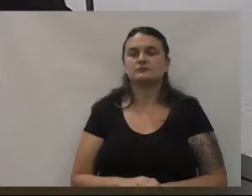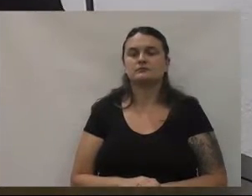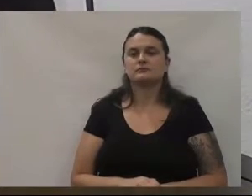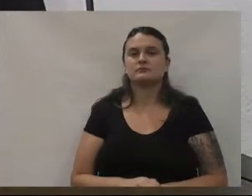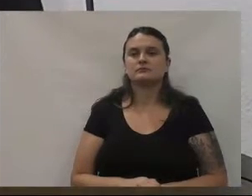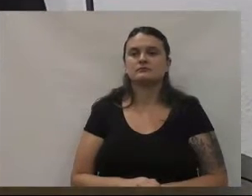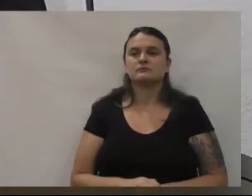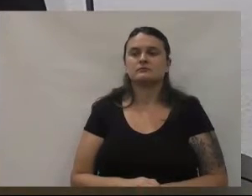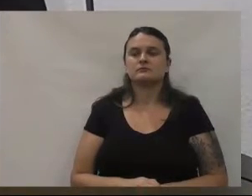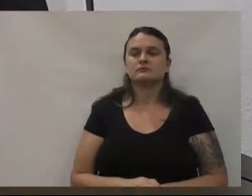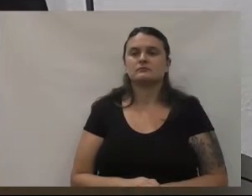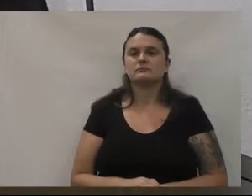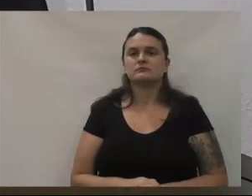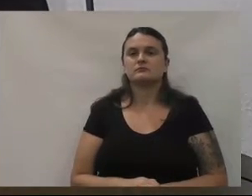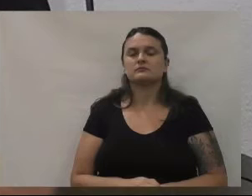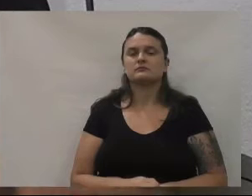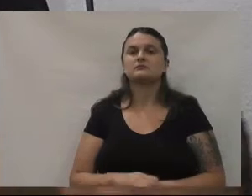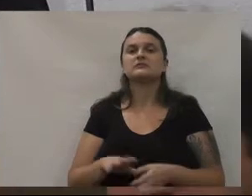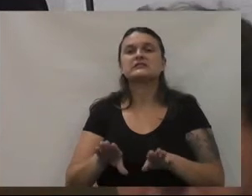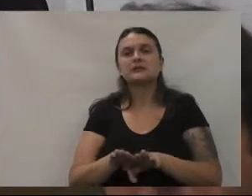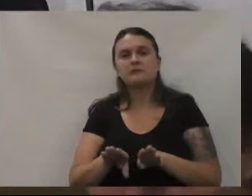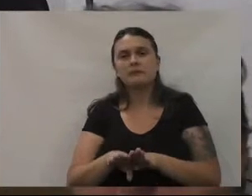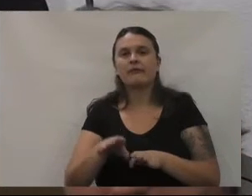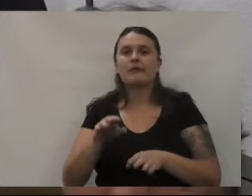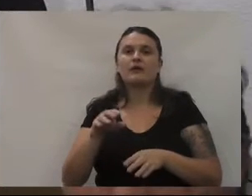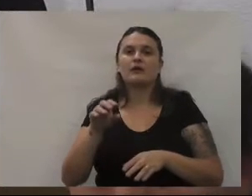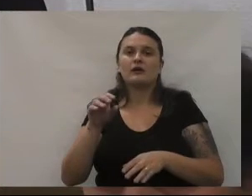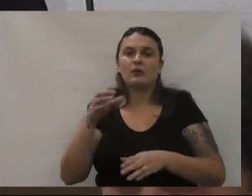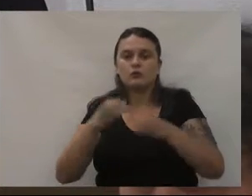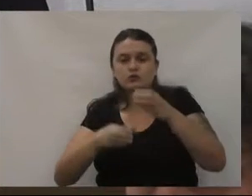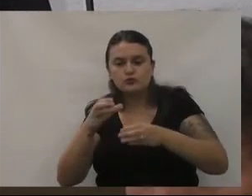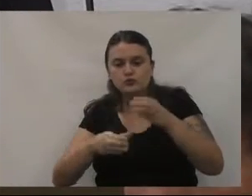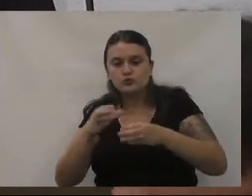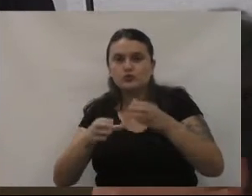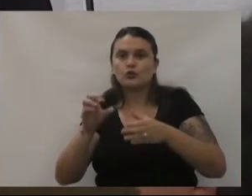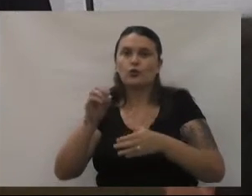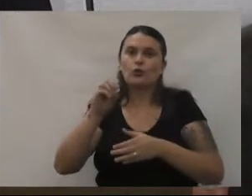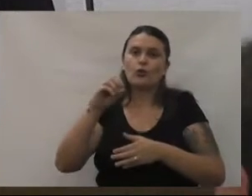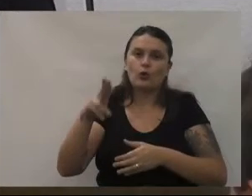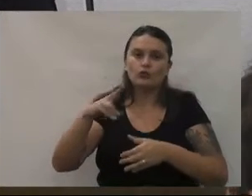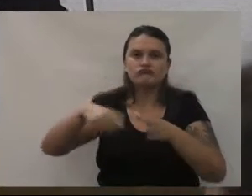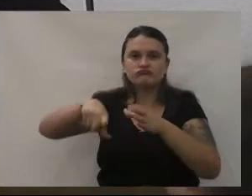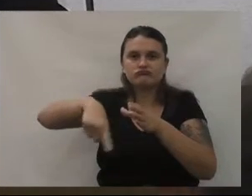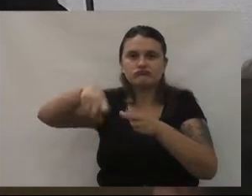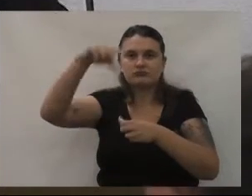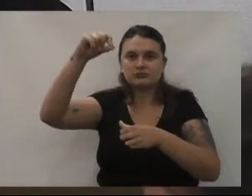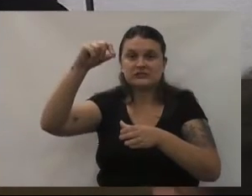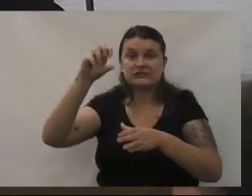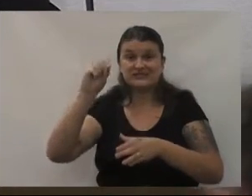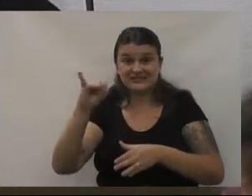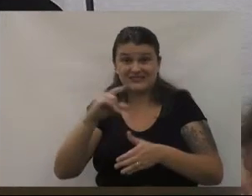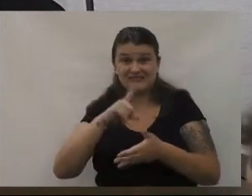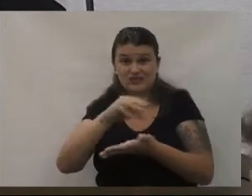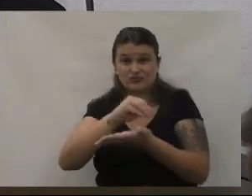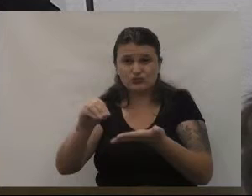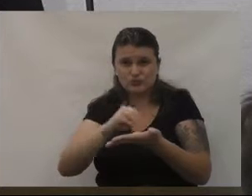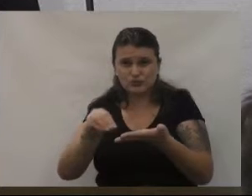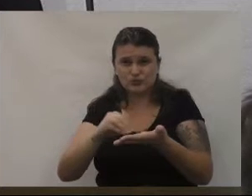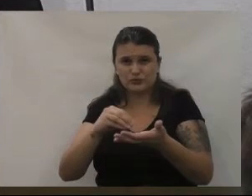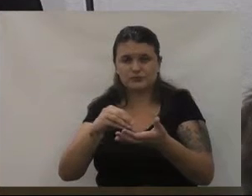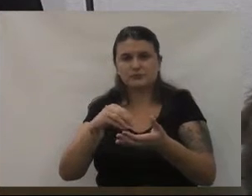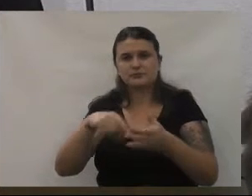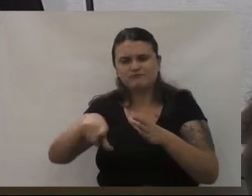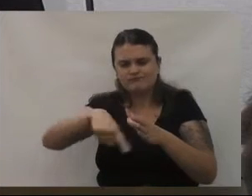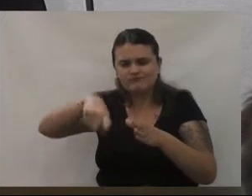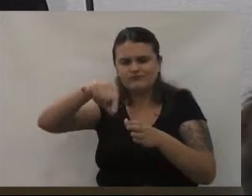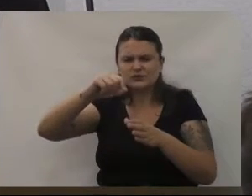Tem a incidência sobre concursos e prognóstico de loteria. Então, todo o jogo que existe no nosso país, a